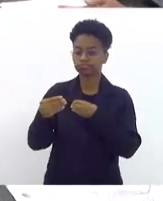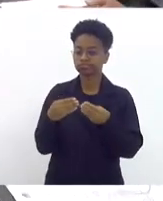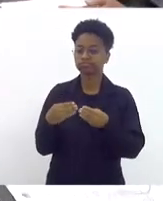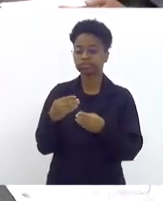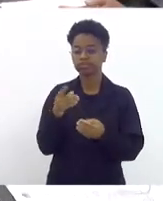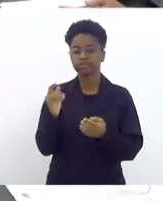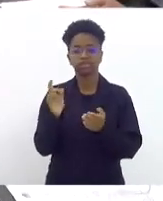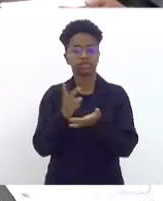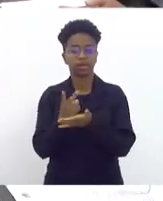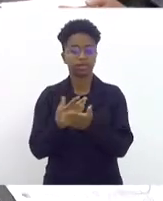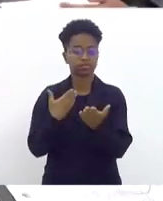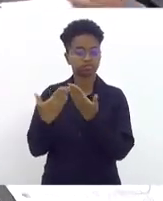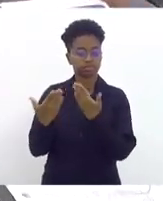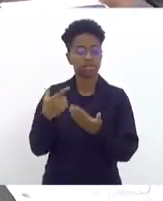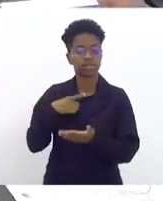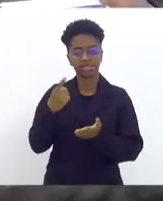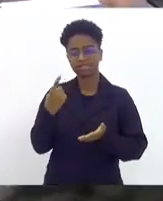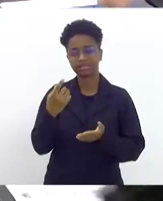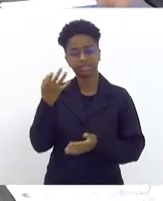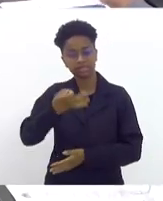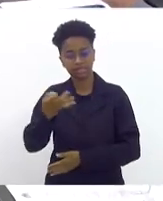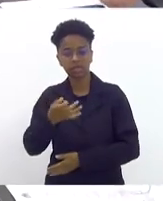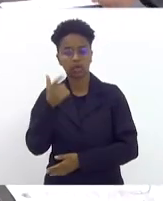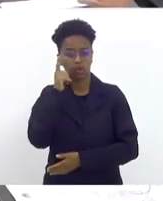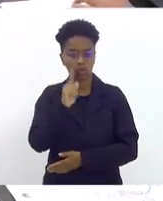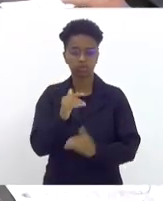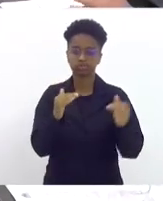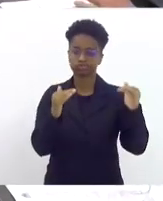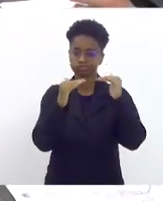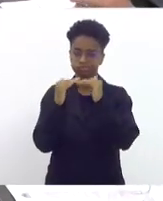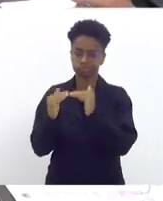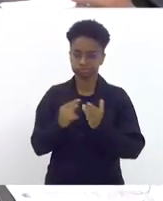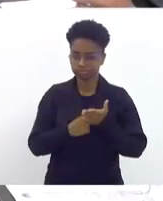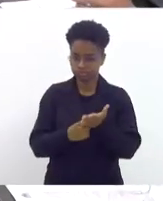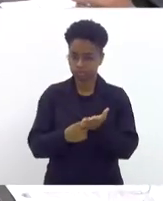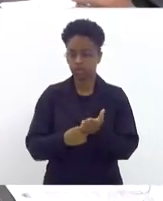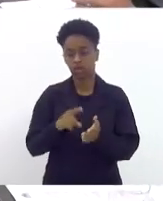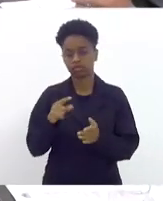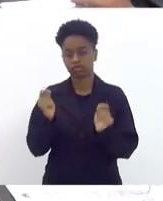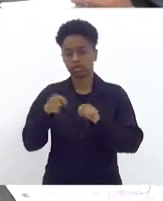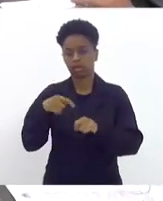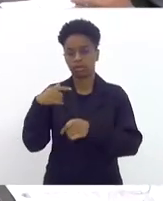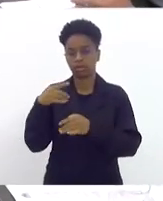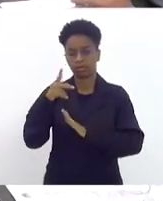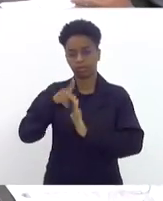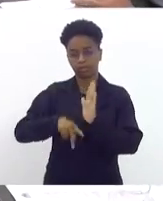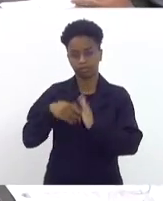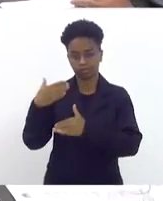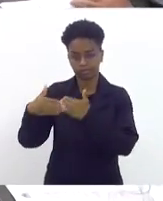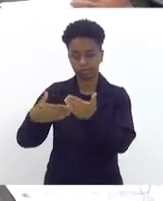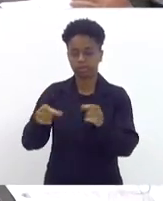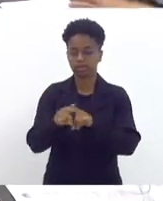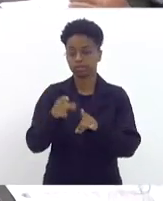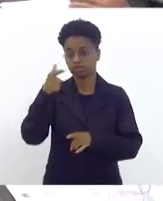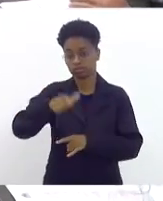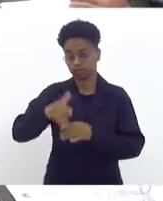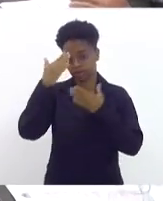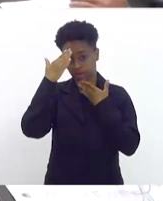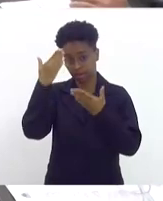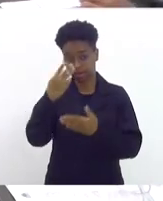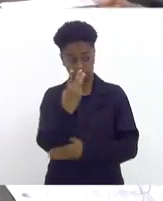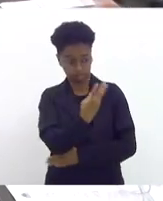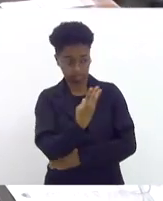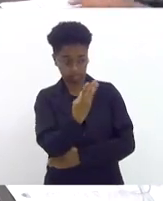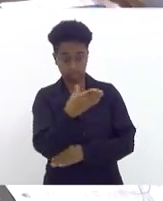diálogo tem convicção que chegaremos a um consenso aí para que o projeto vossa excelência possa avançar agradecer a presença novamente do representante